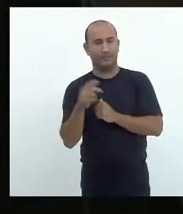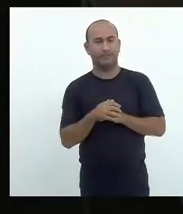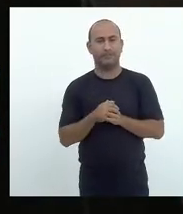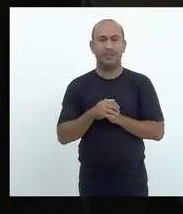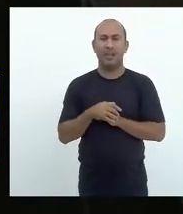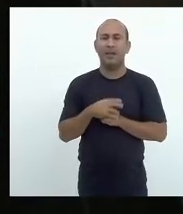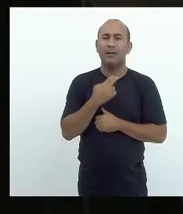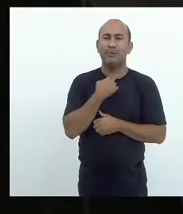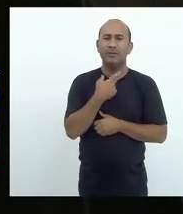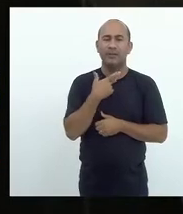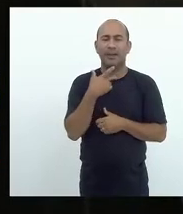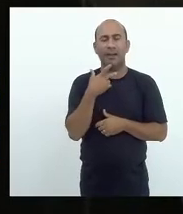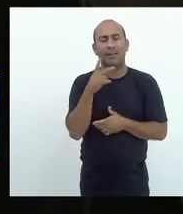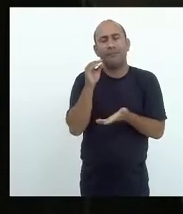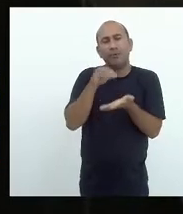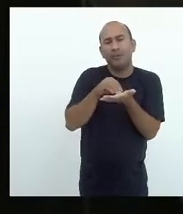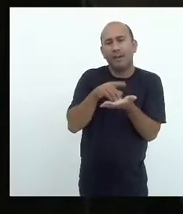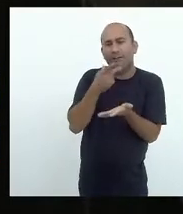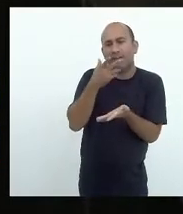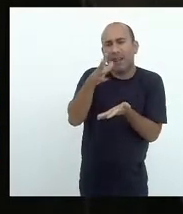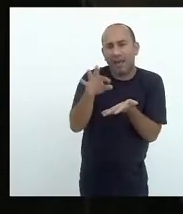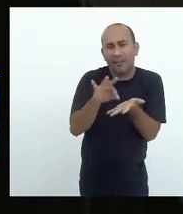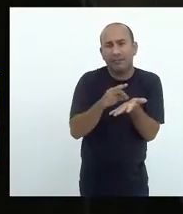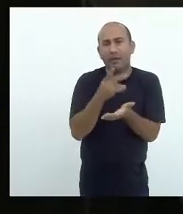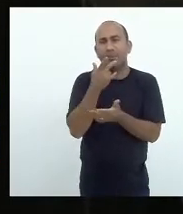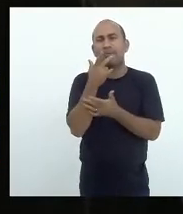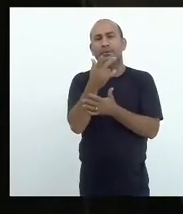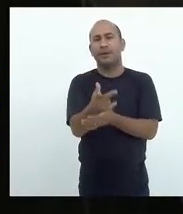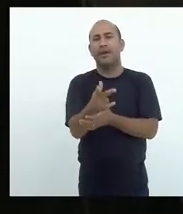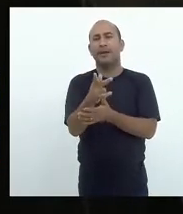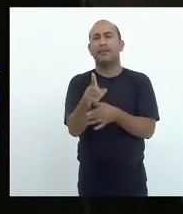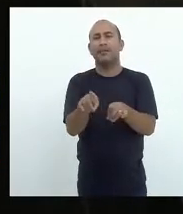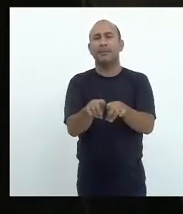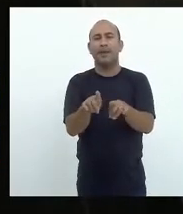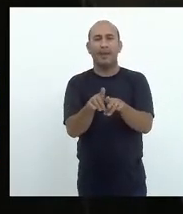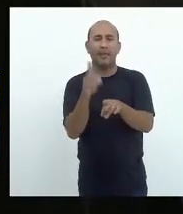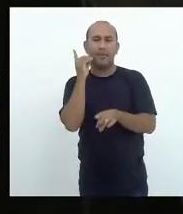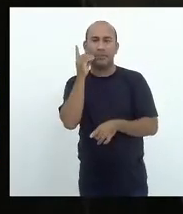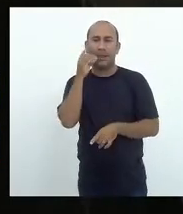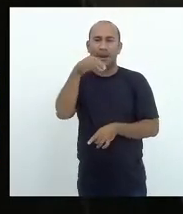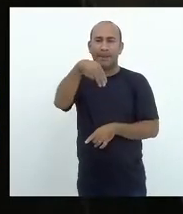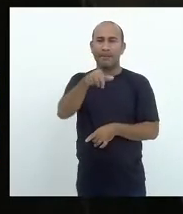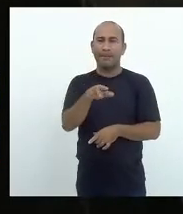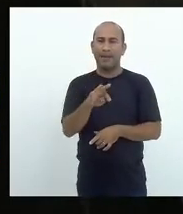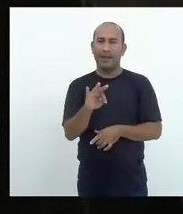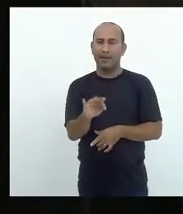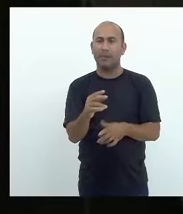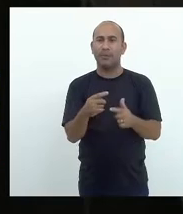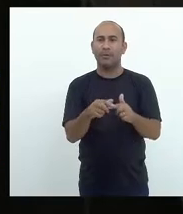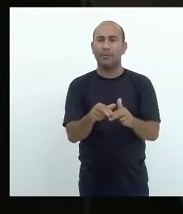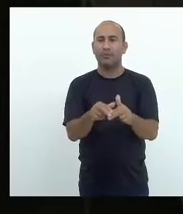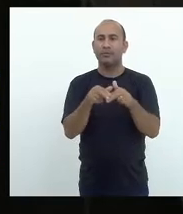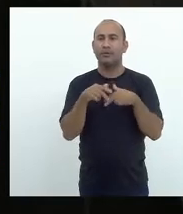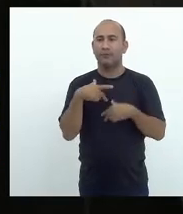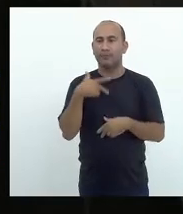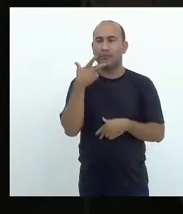podia deixar de fazer o registro, que foi até trazido também pela deputada Marta Rocha, que vai ser executado pelas nossas queridas enfermeiras,